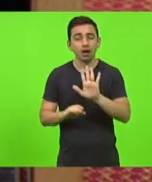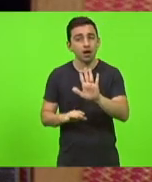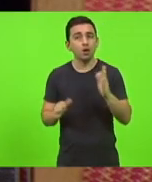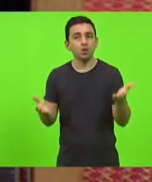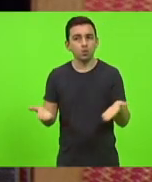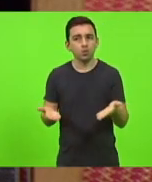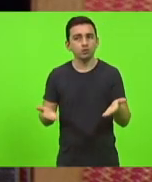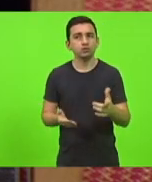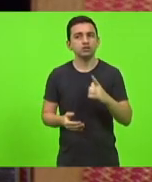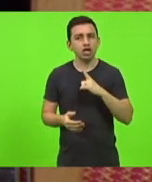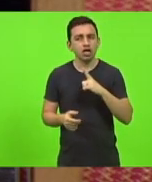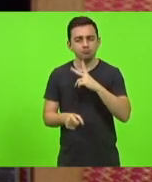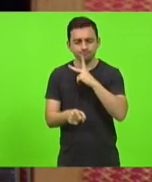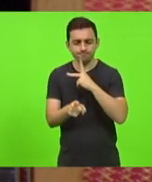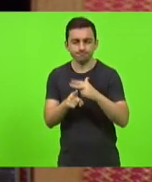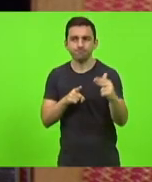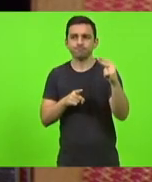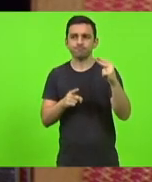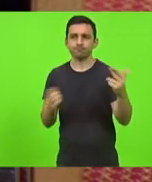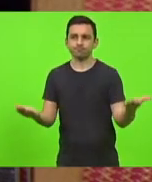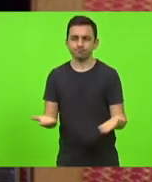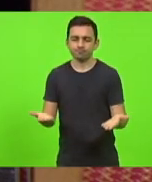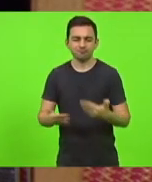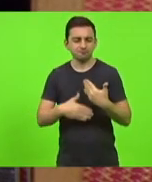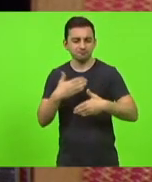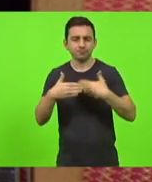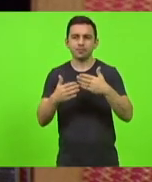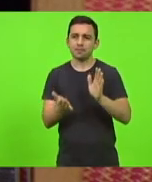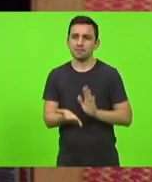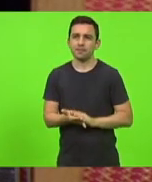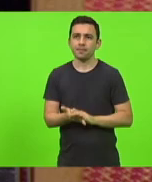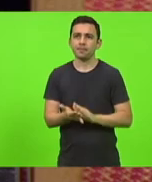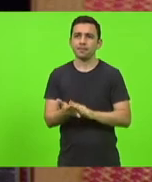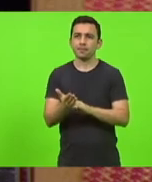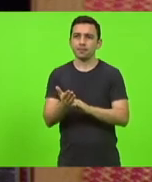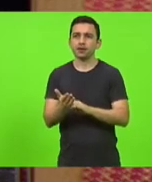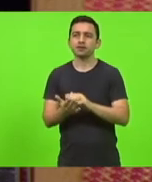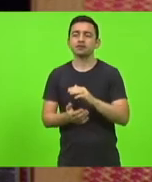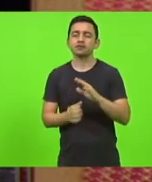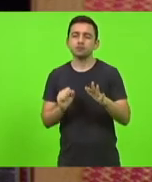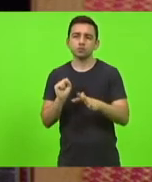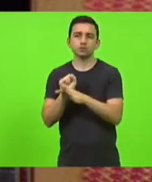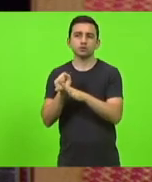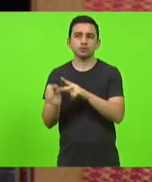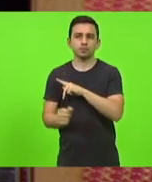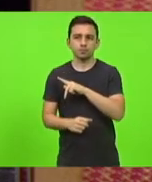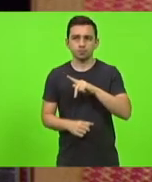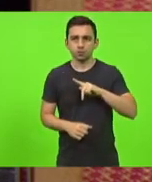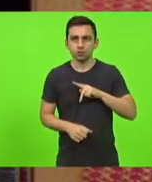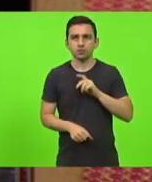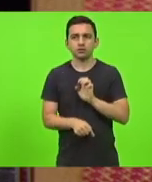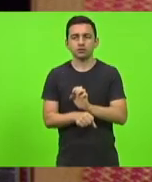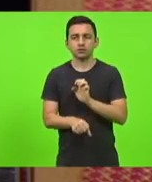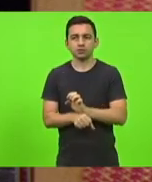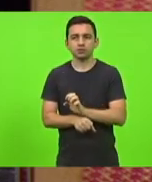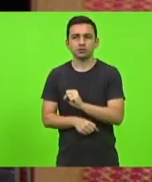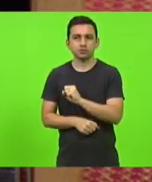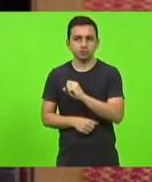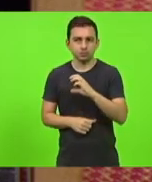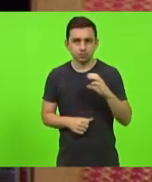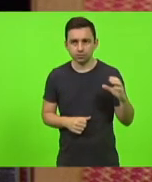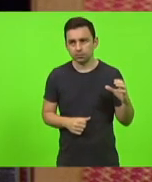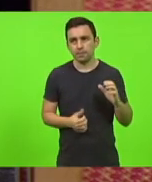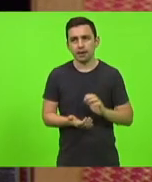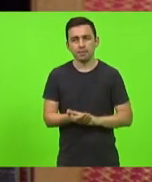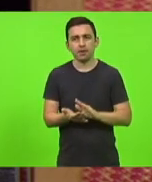temos uma grande vitória e um grande avanço. Parabéns à segurança pública do nosso Estado, parabéns à